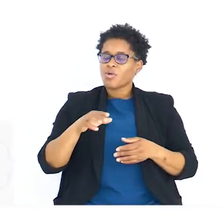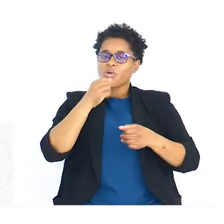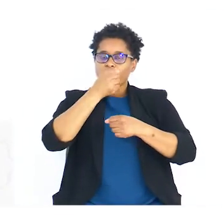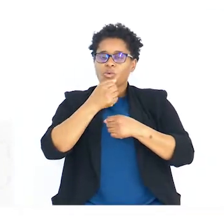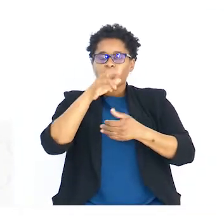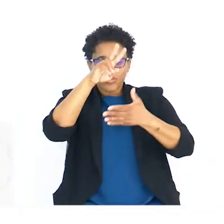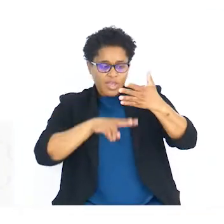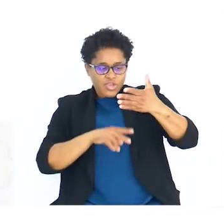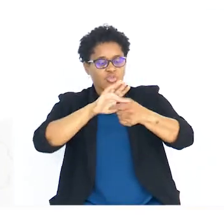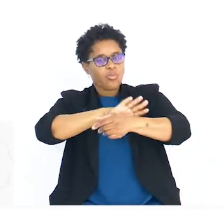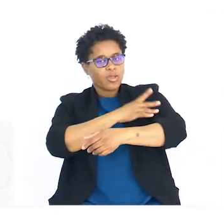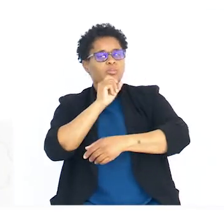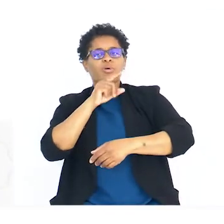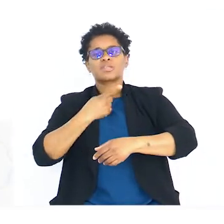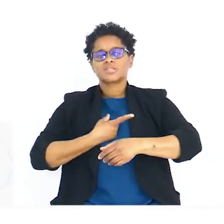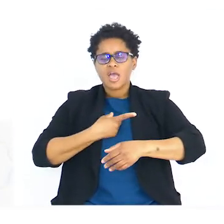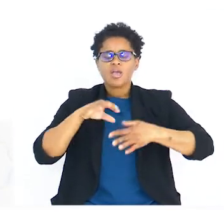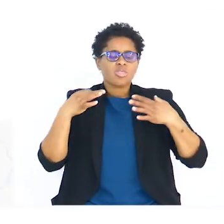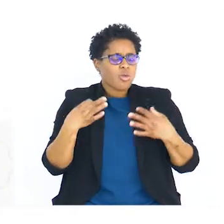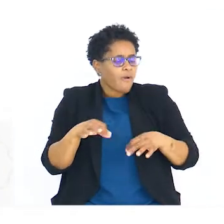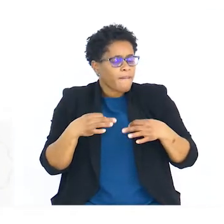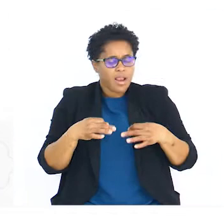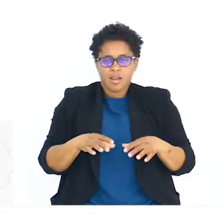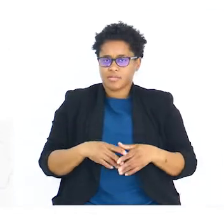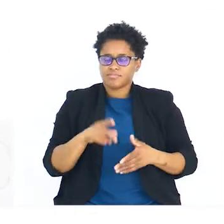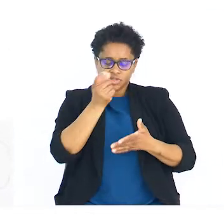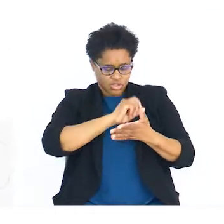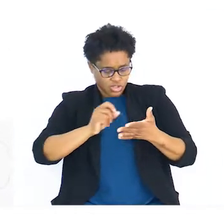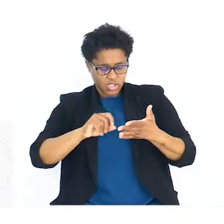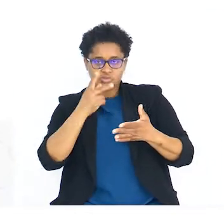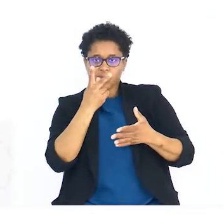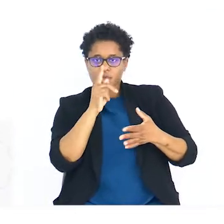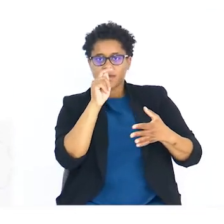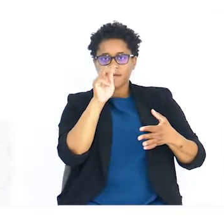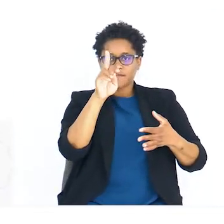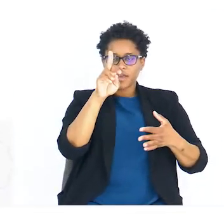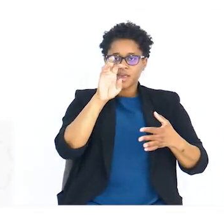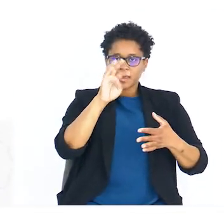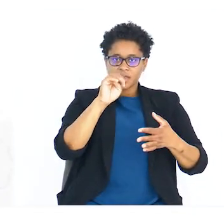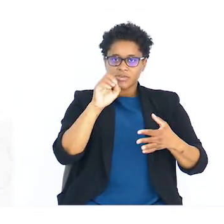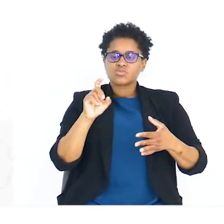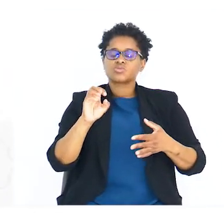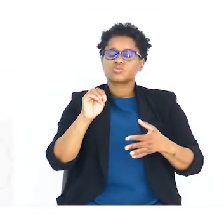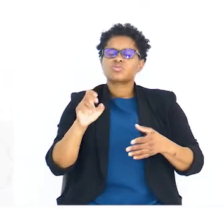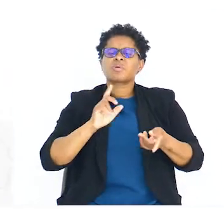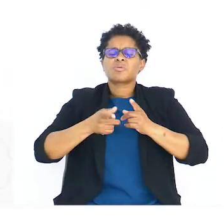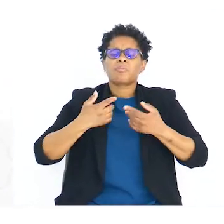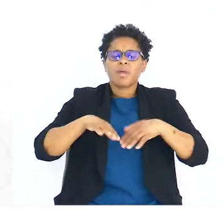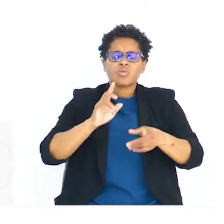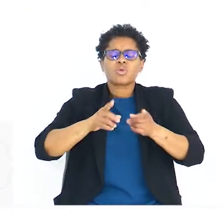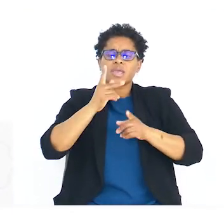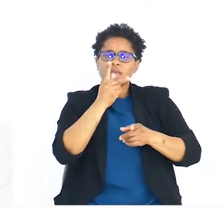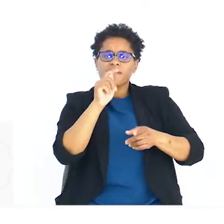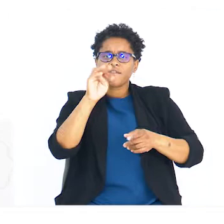poético pode ser normalmente escrito em versos. O que é verso?